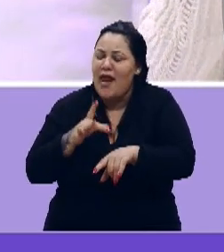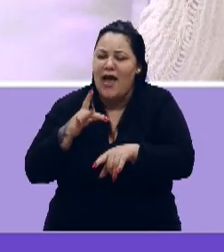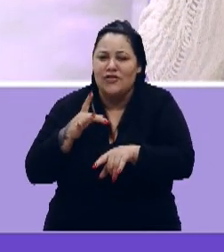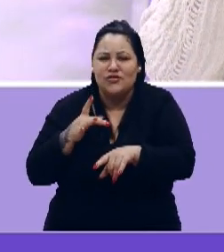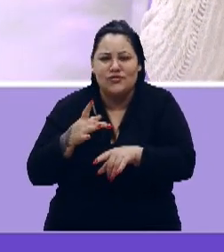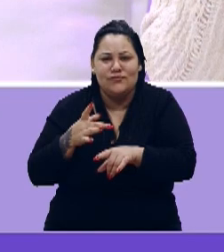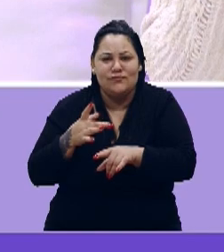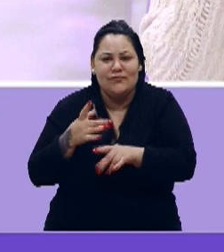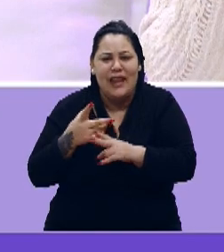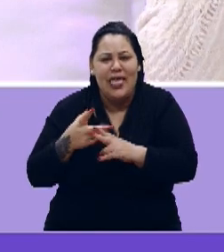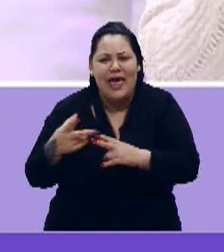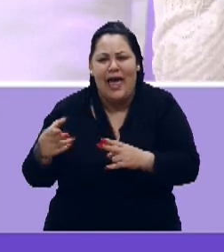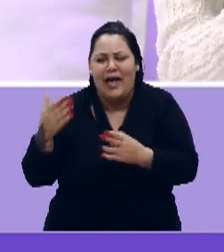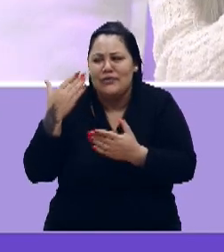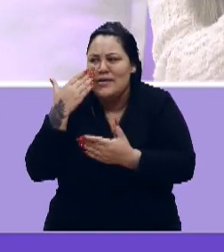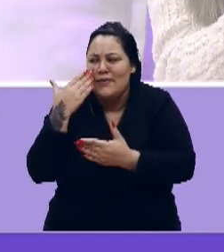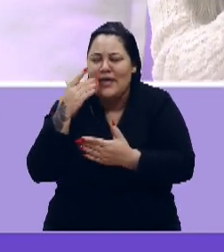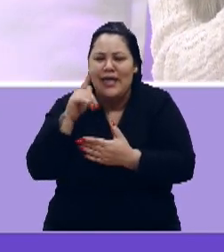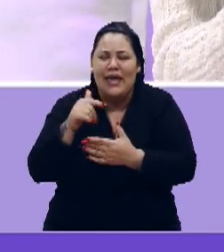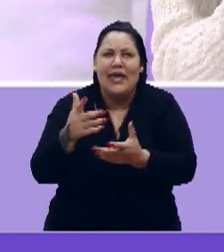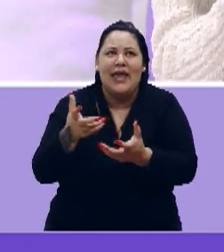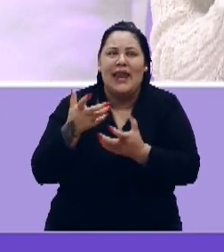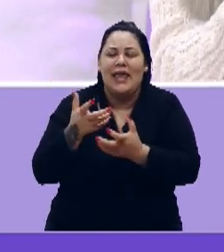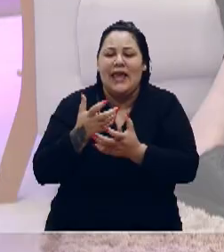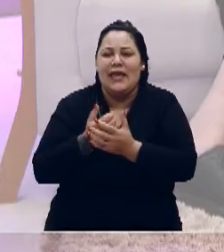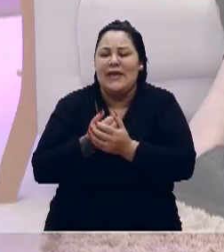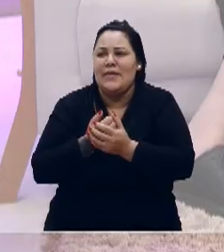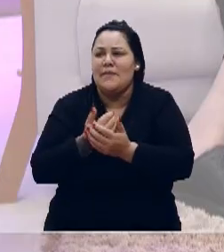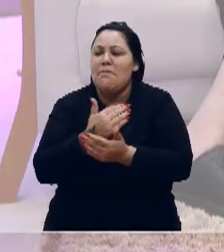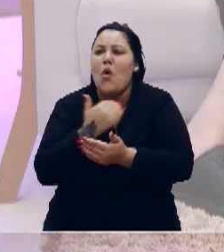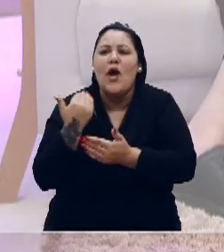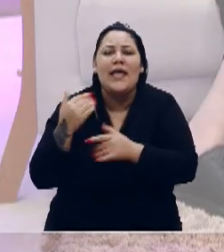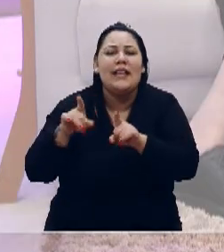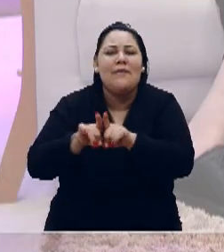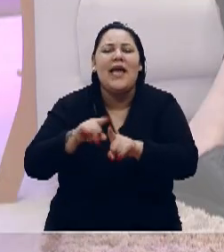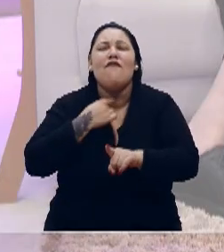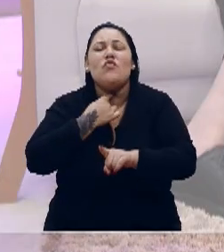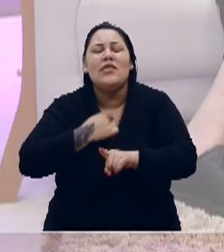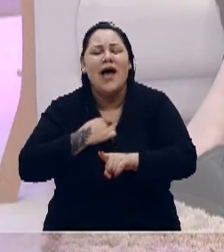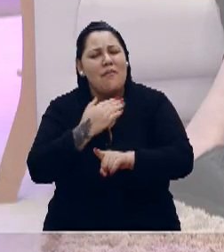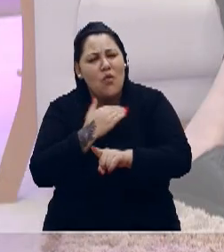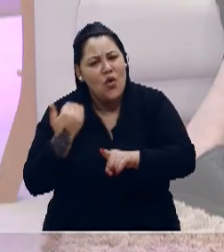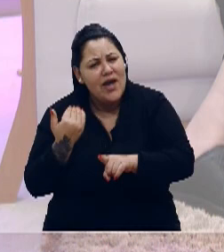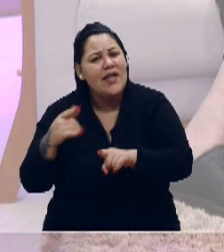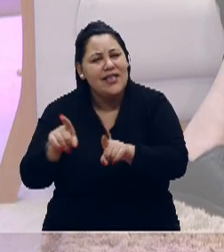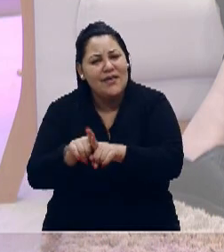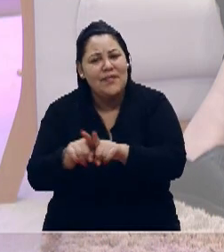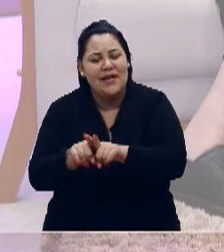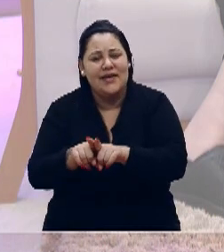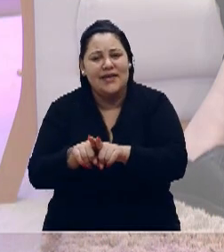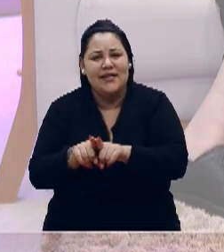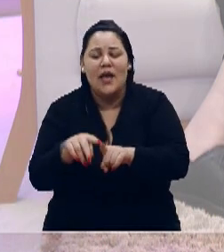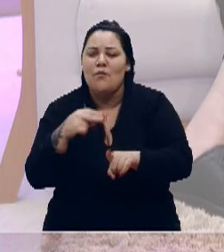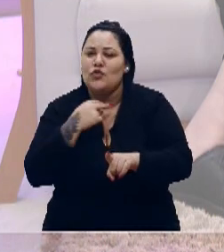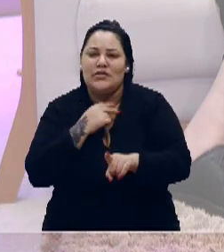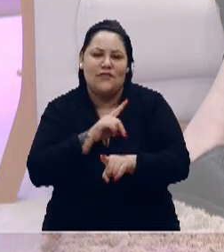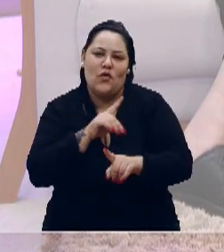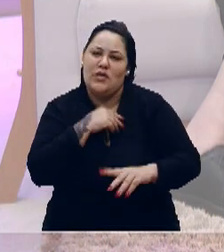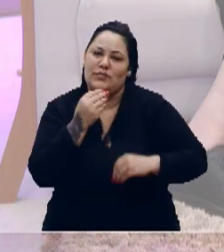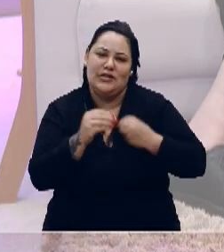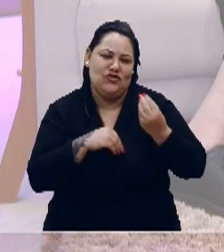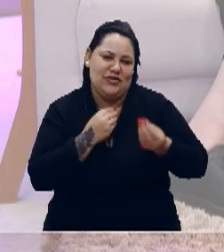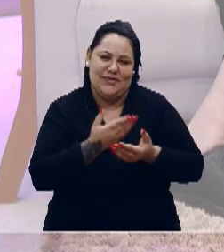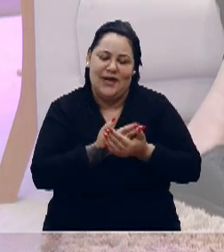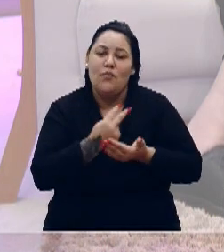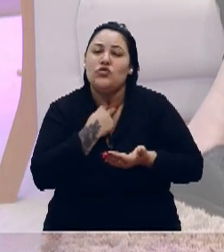do luto, de querer ir embora, de querer morrer também, né? Não tem como não sentir. Então, é impossível. em